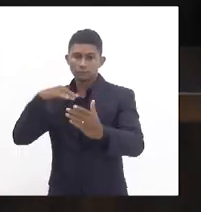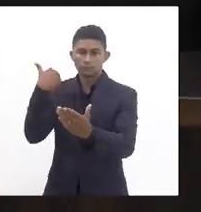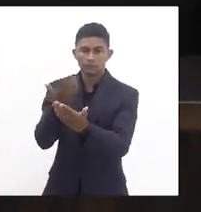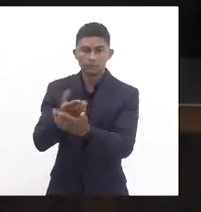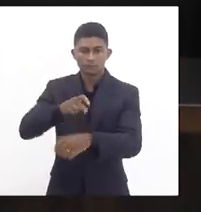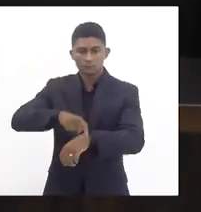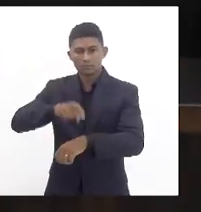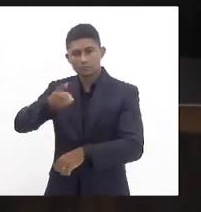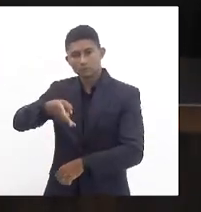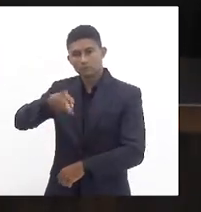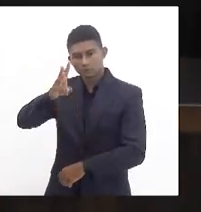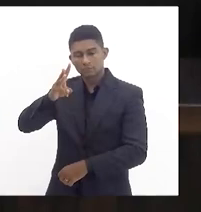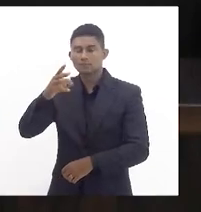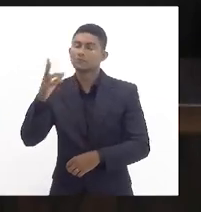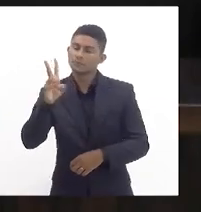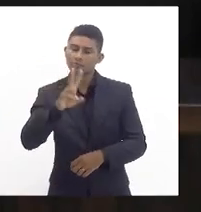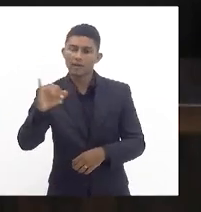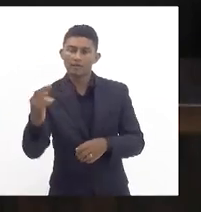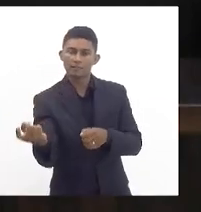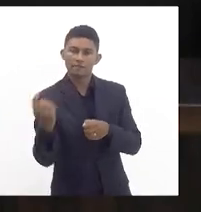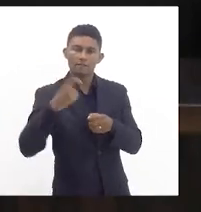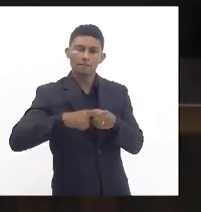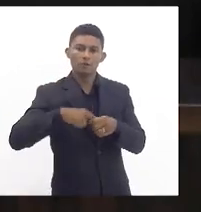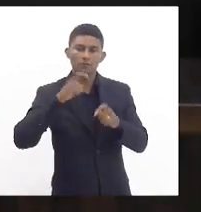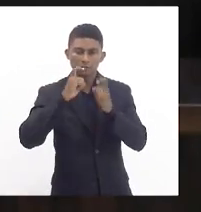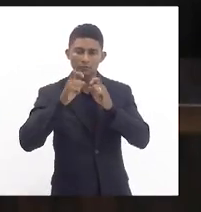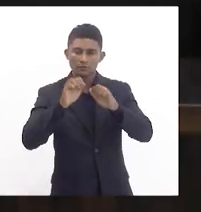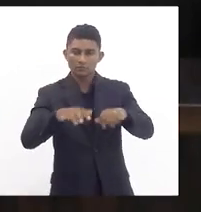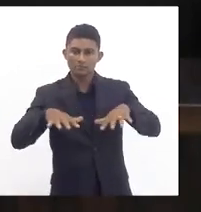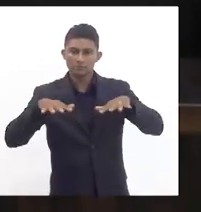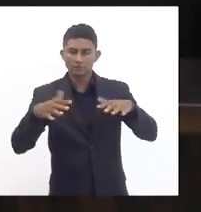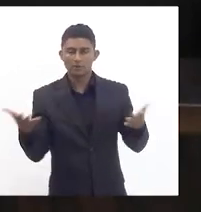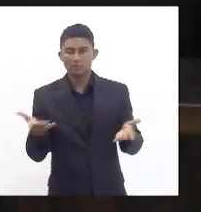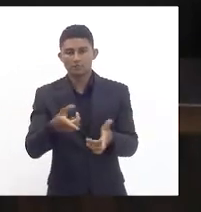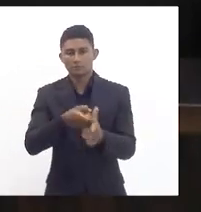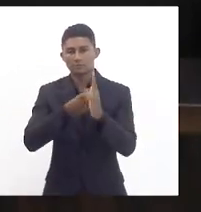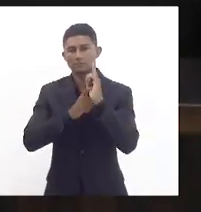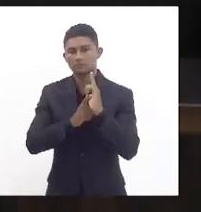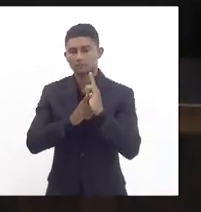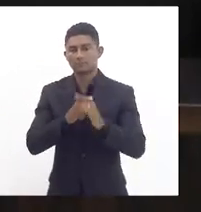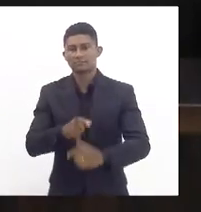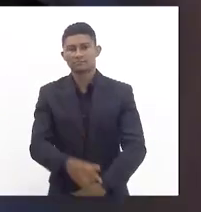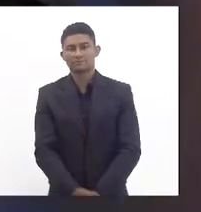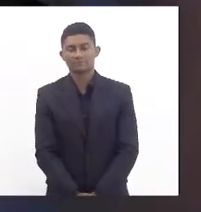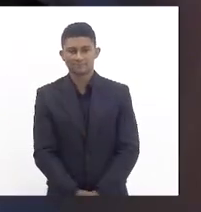às 15 horas, quando retornaremos com a ordem do dia. Está suspensa a sessão.